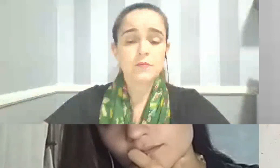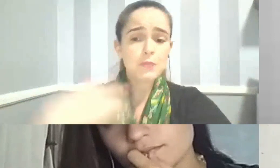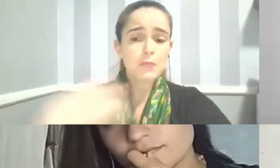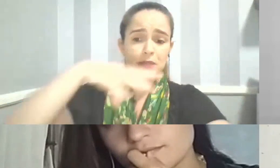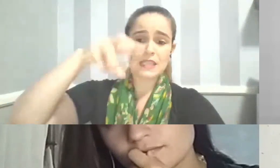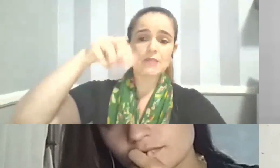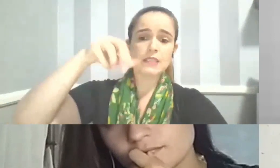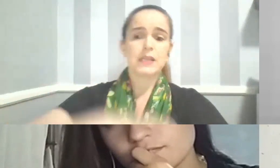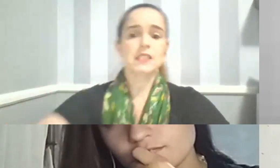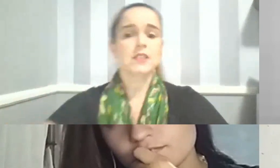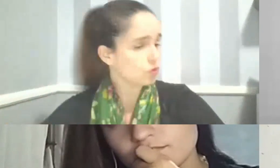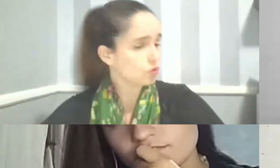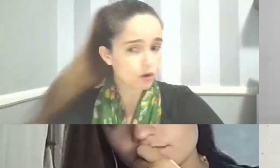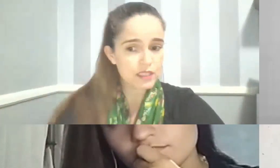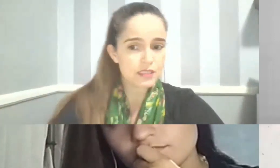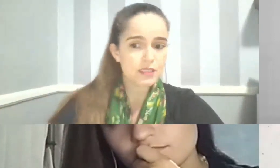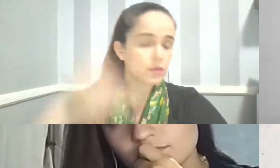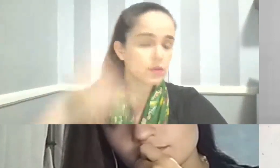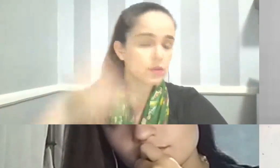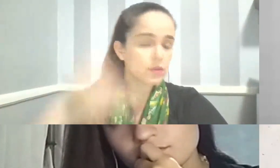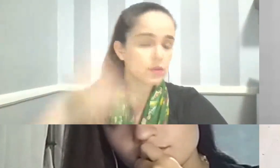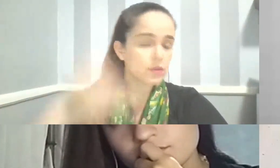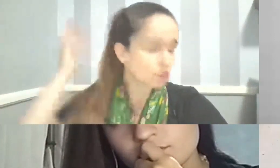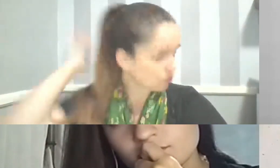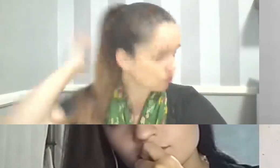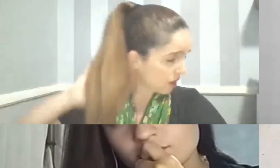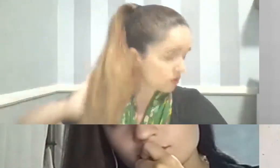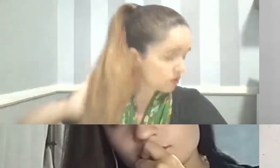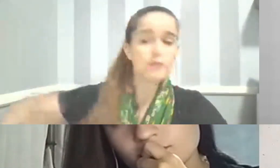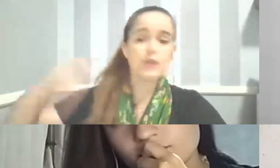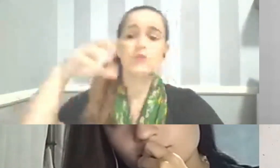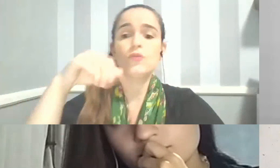a gente pode precisar fazer essa pressão de novo em cima